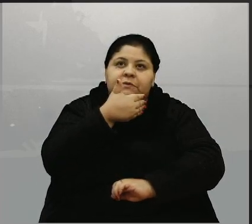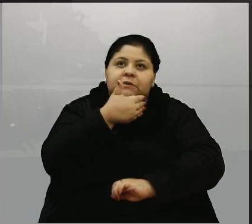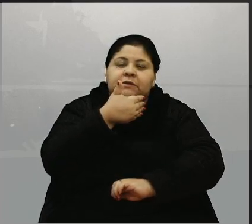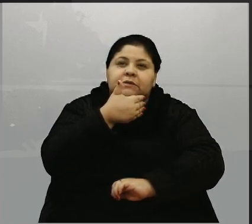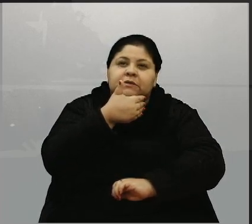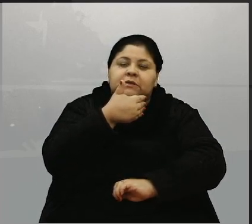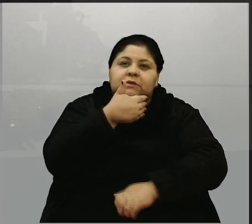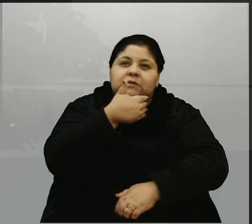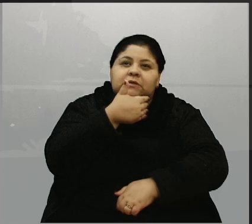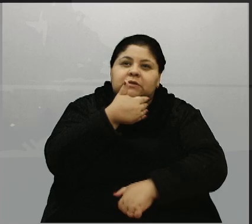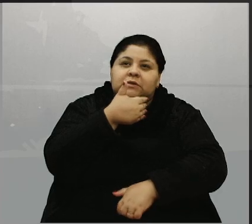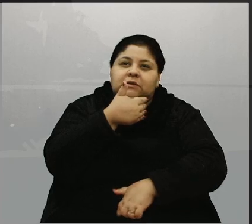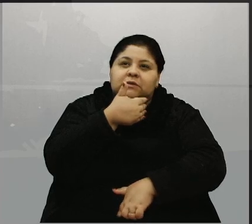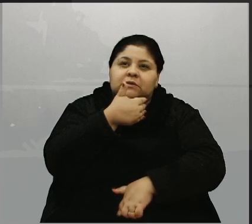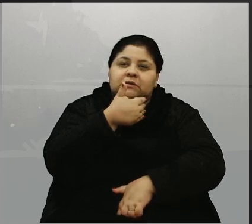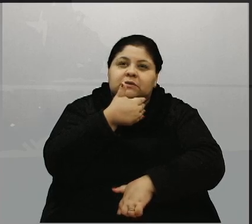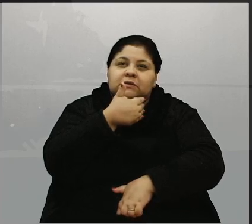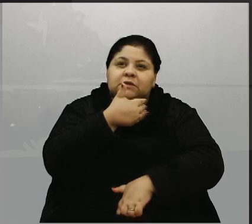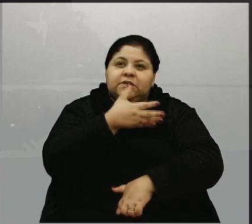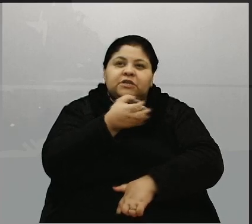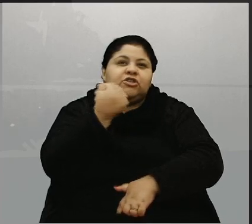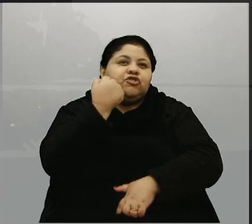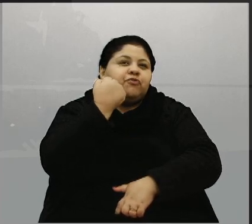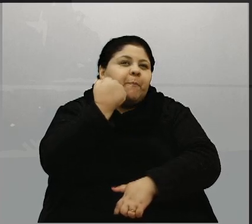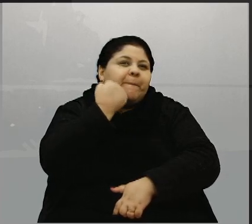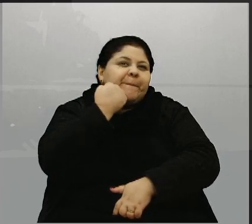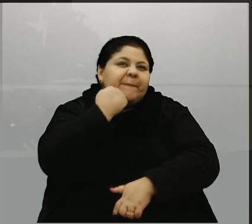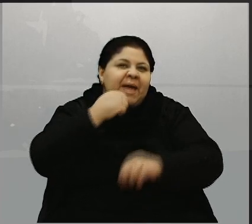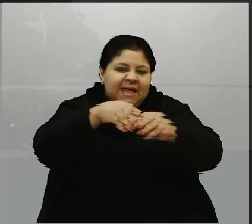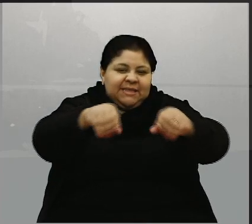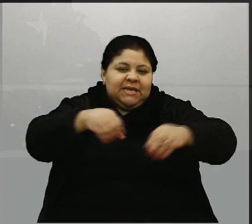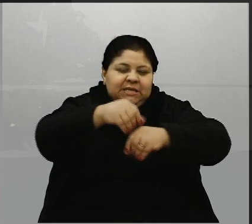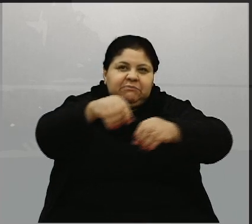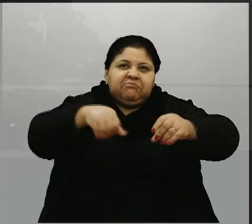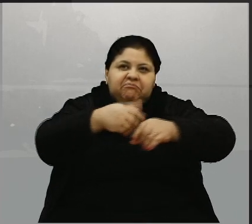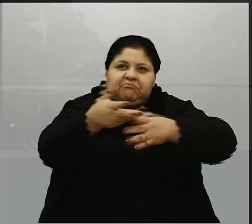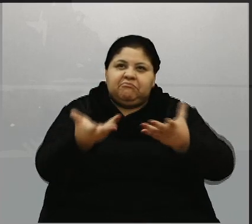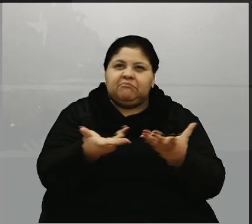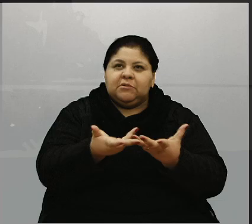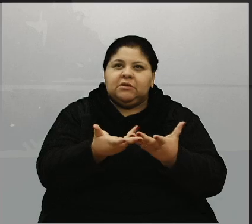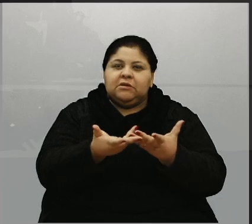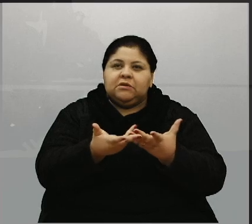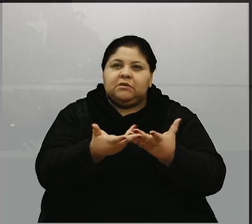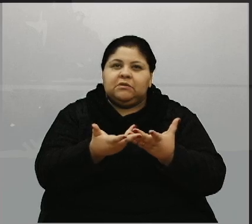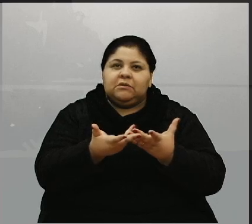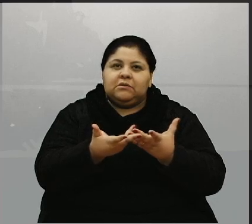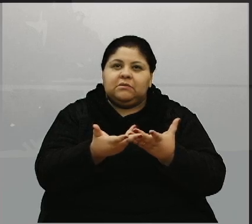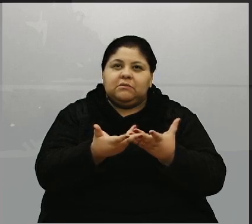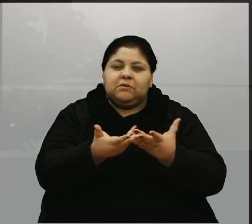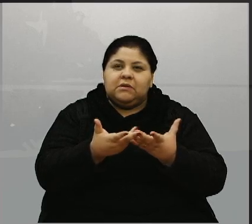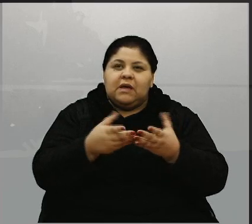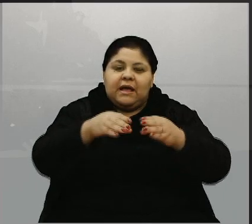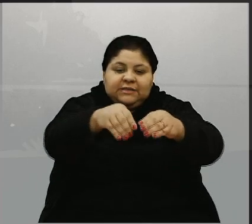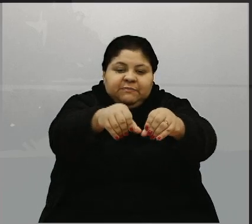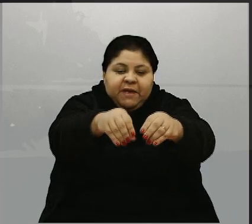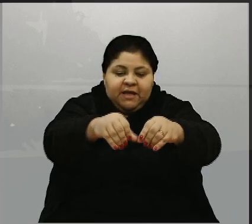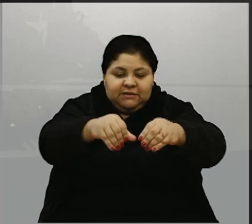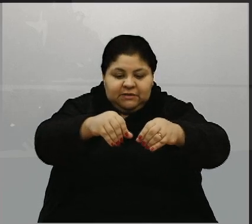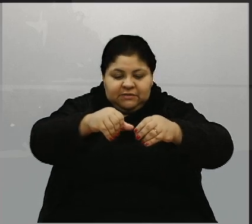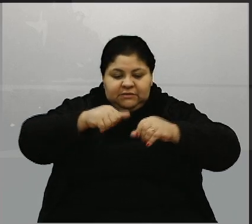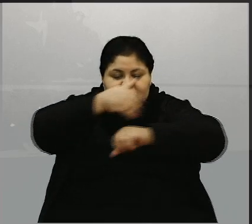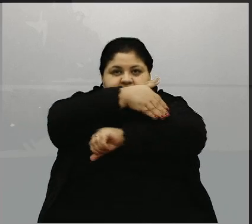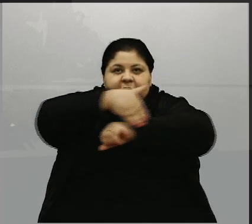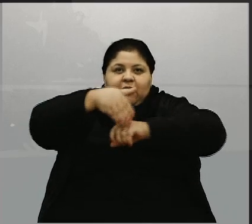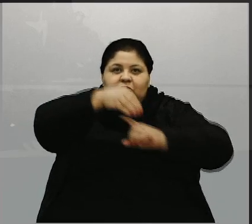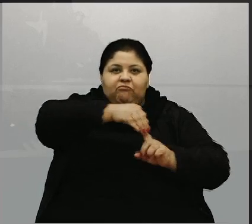rua de estrada de chão, né? Essas pedras elas estão vindo para a rua principal, e como tem